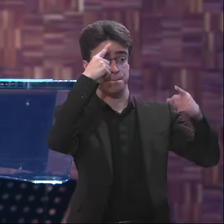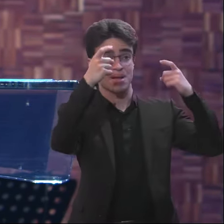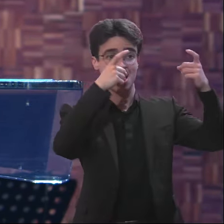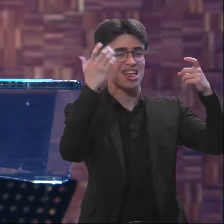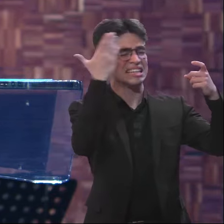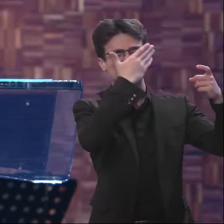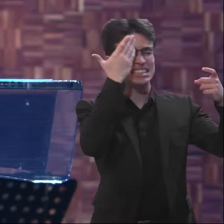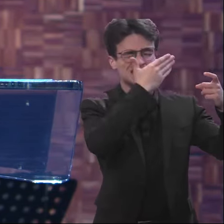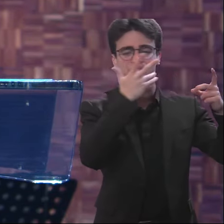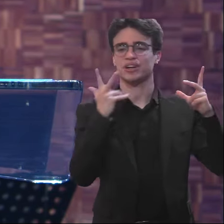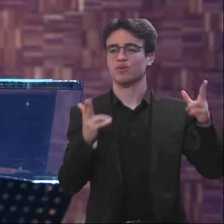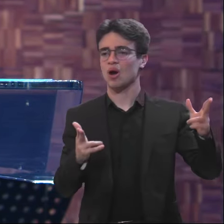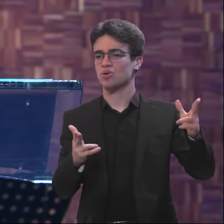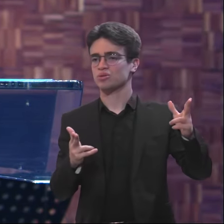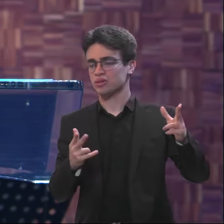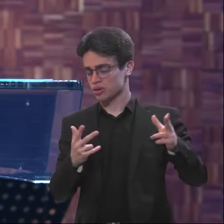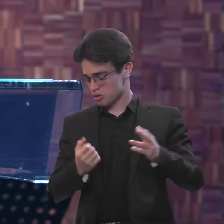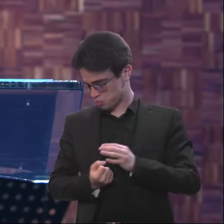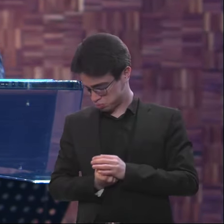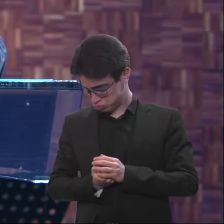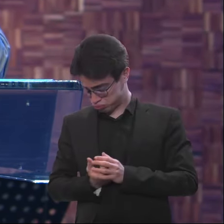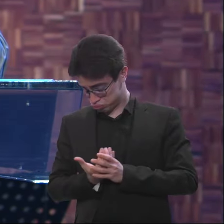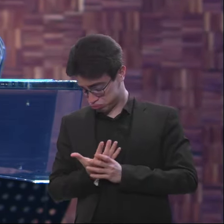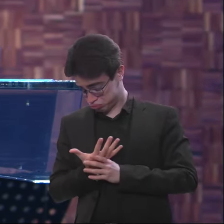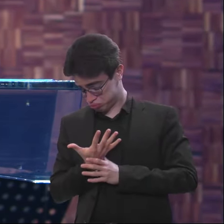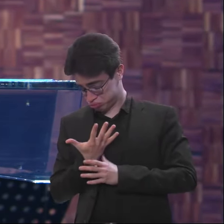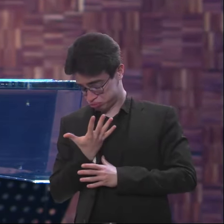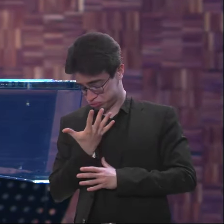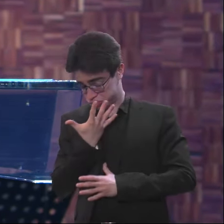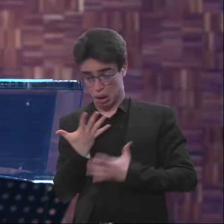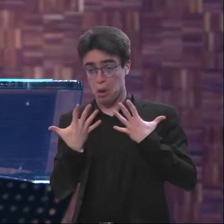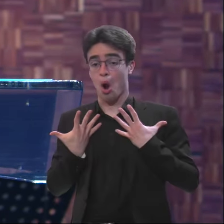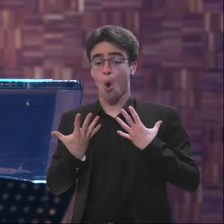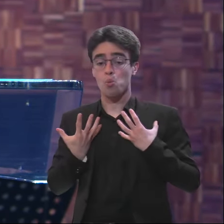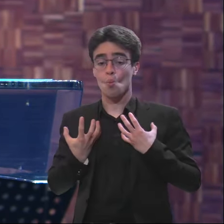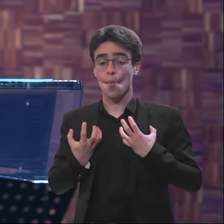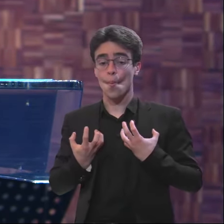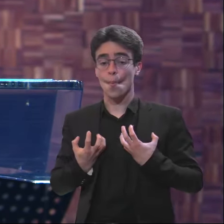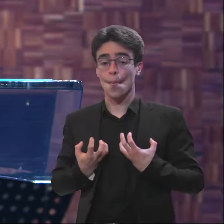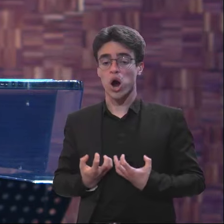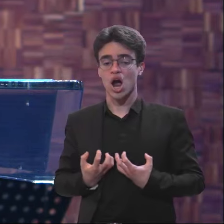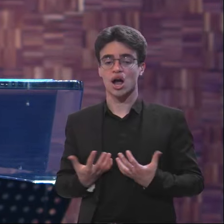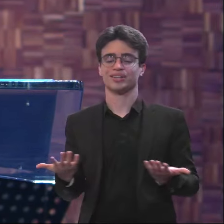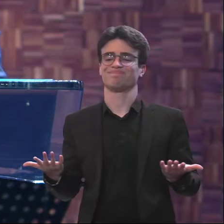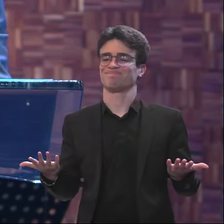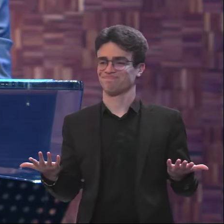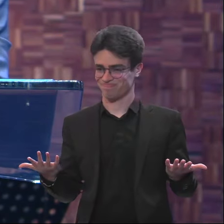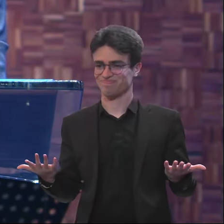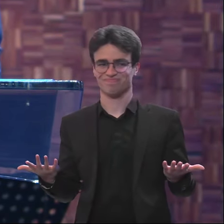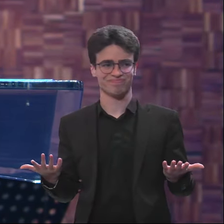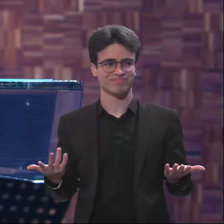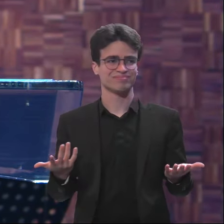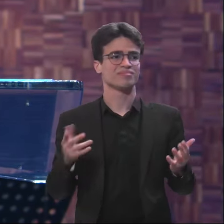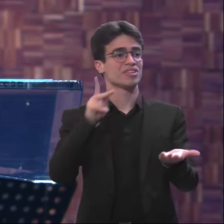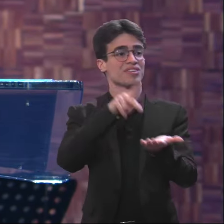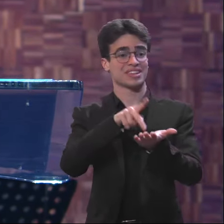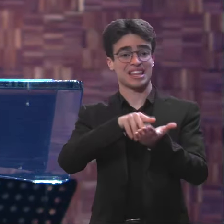nossa capacidade de reação. Por vezes, apanhamos vendados. Já sentiu